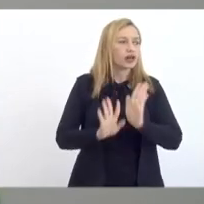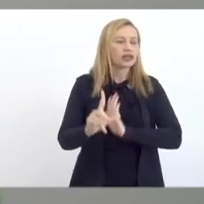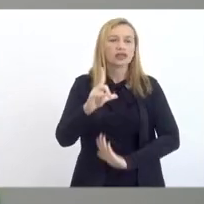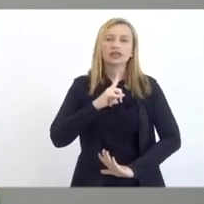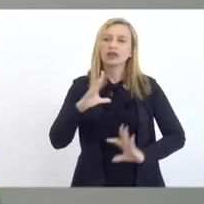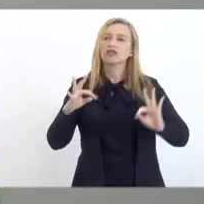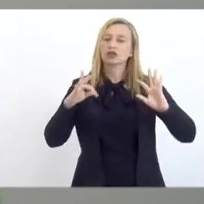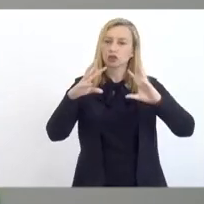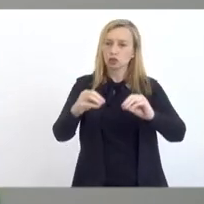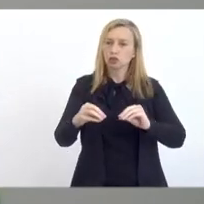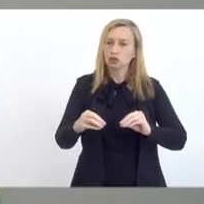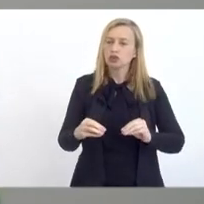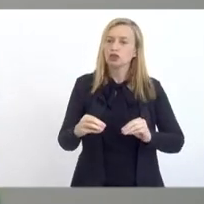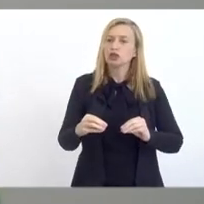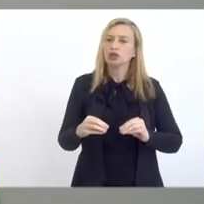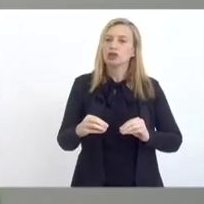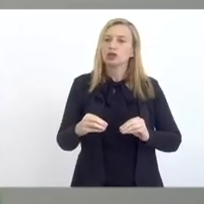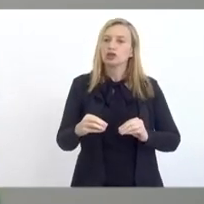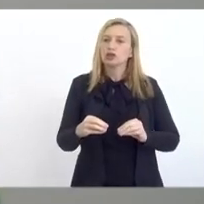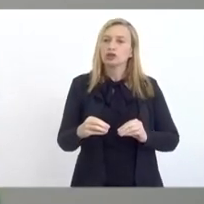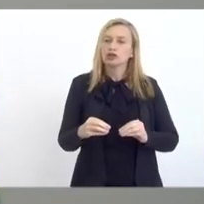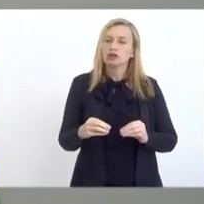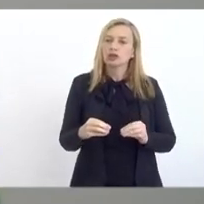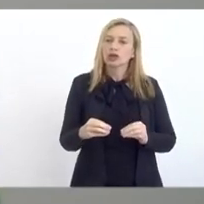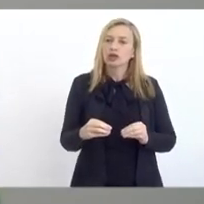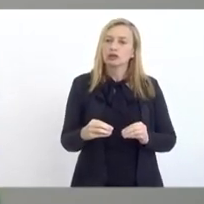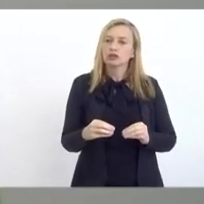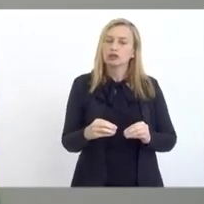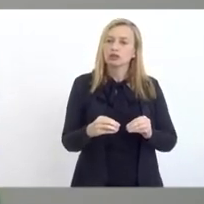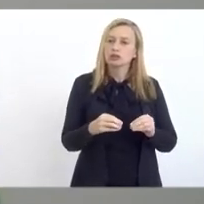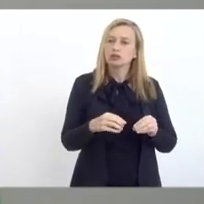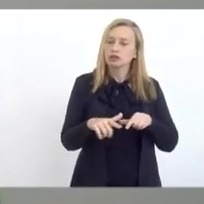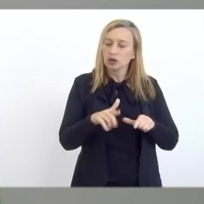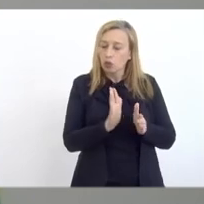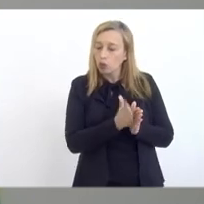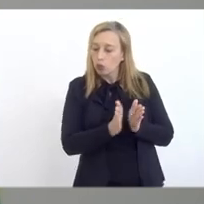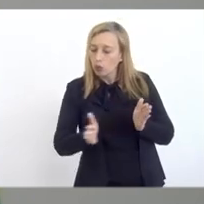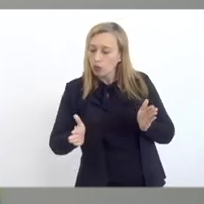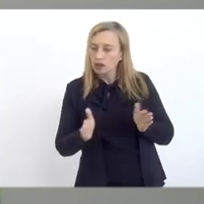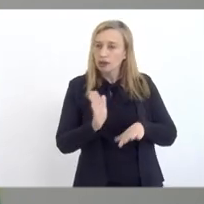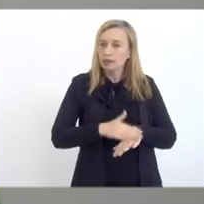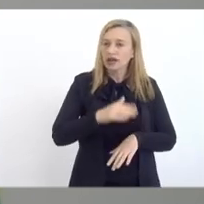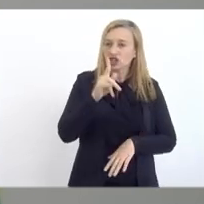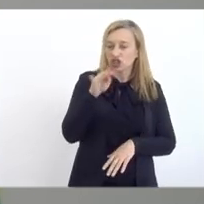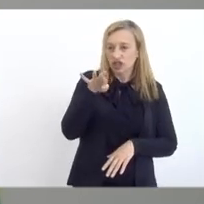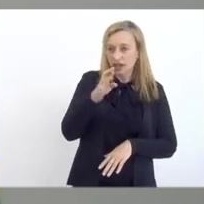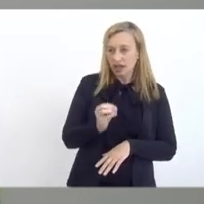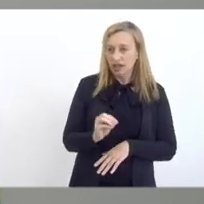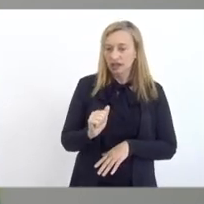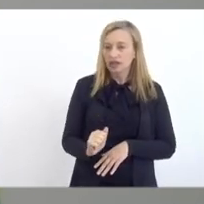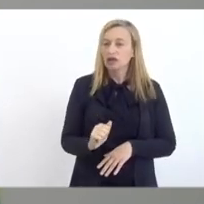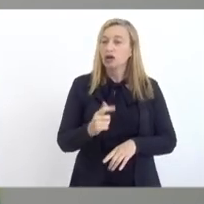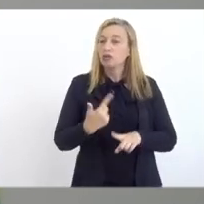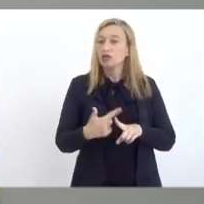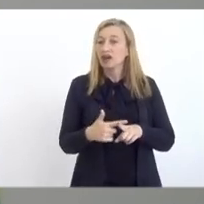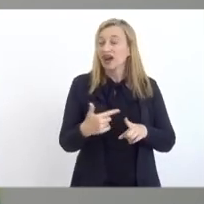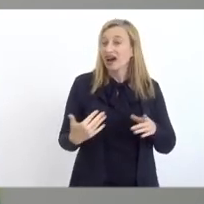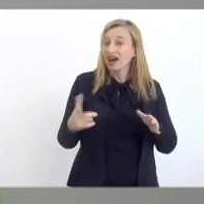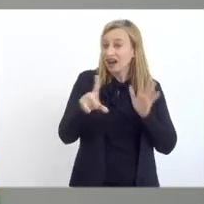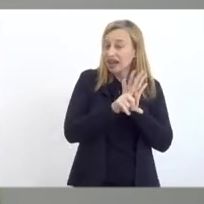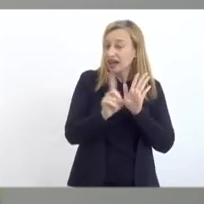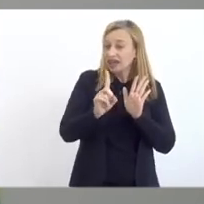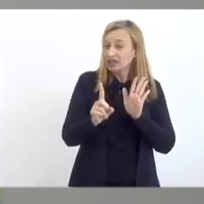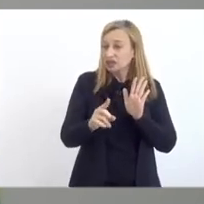teve, né, de colocar uma menção, primeiro de ordem mais genérica, até porque a lei não existia ainda, né? Então, se colocava